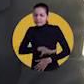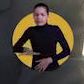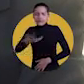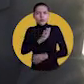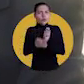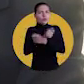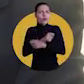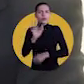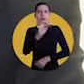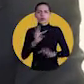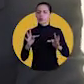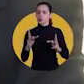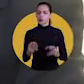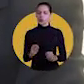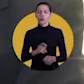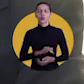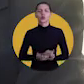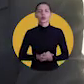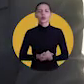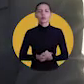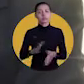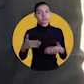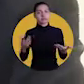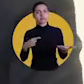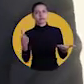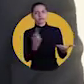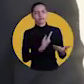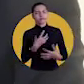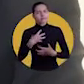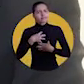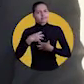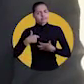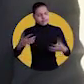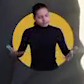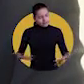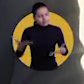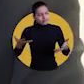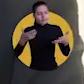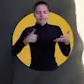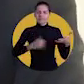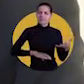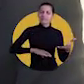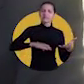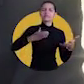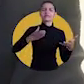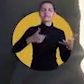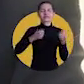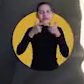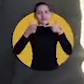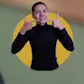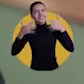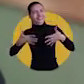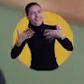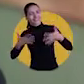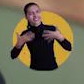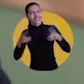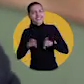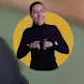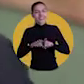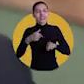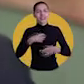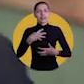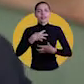incentivos devem nos encorajar, nos alegrar, nos encher de entusiasmo